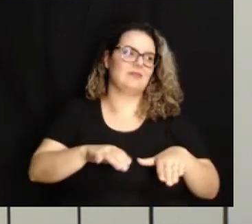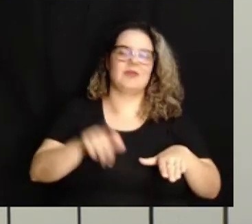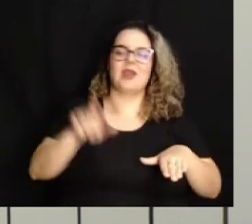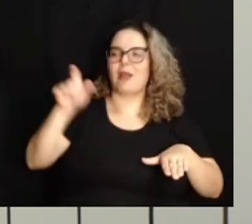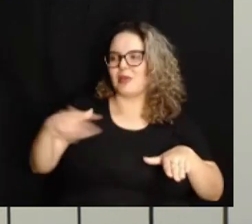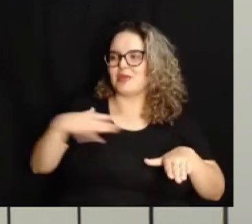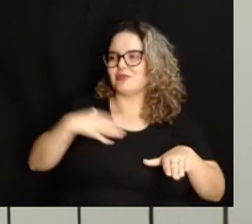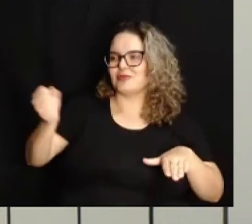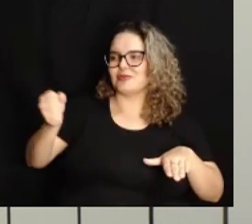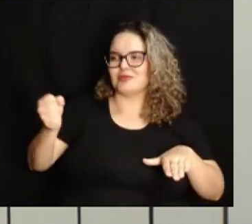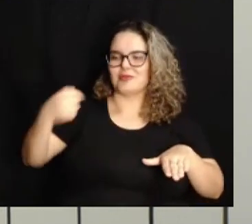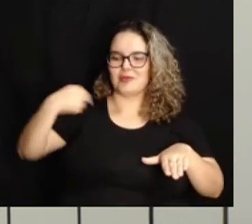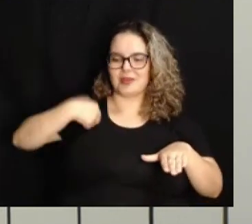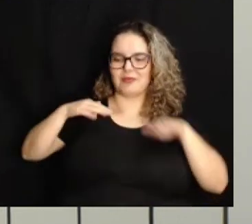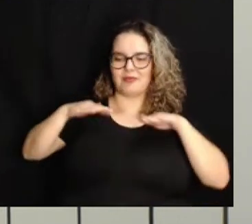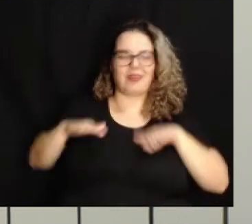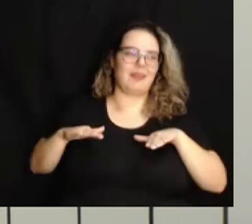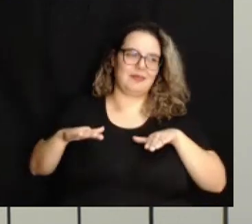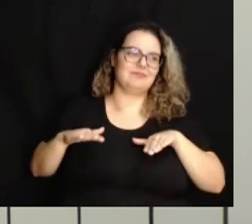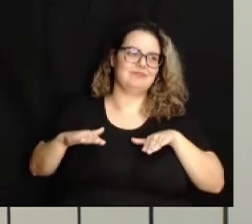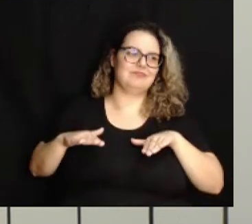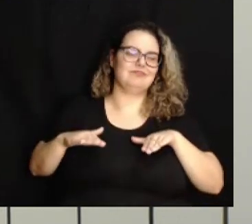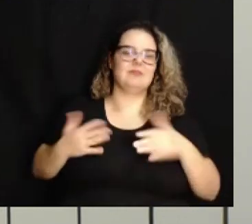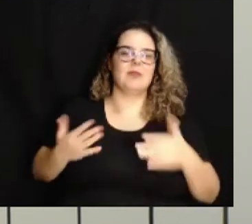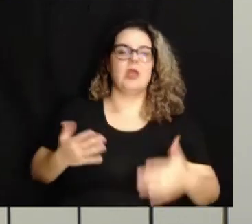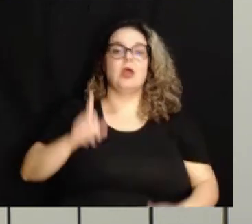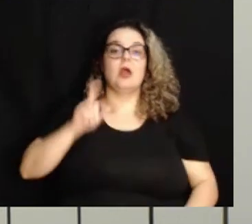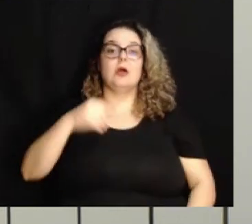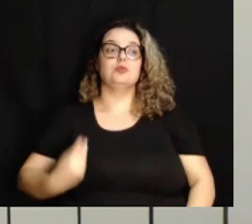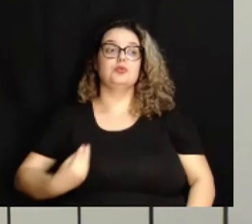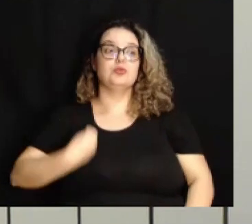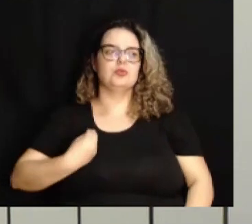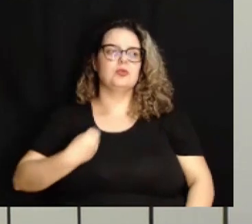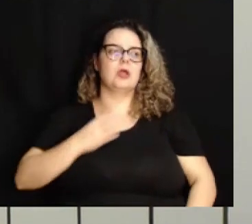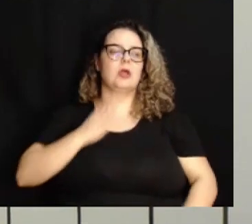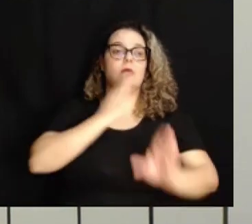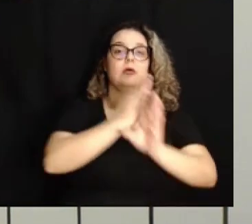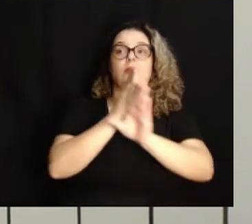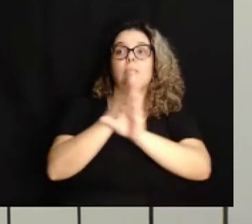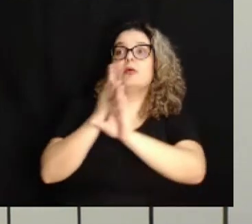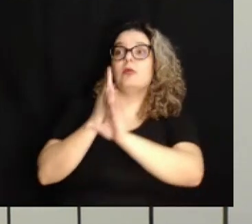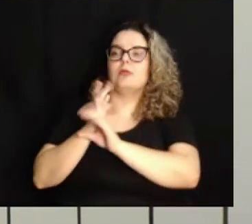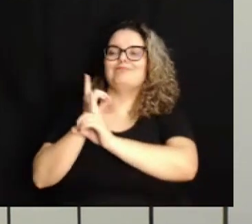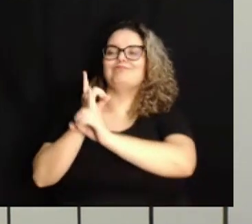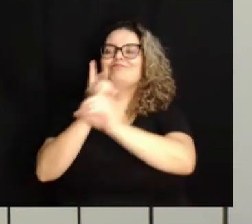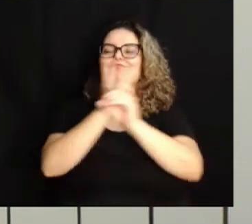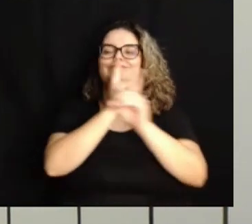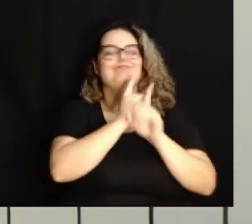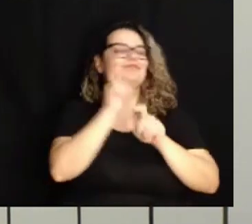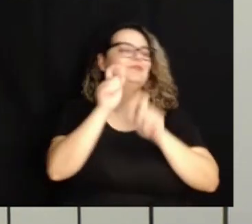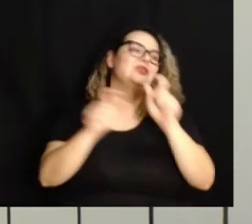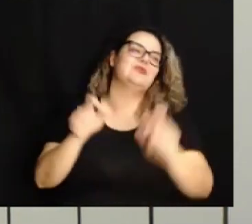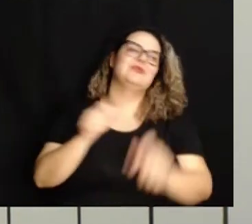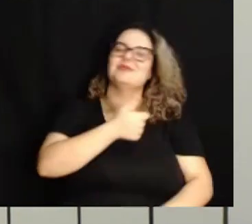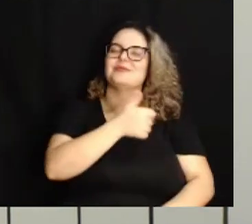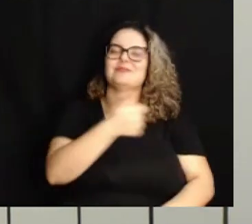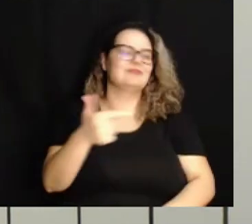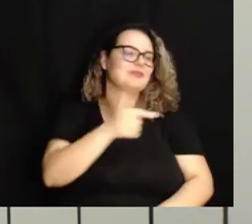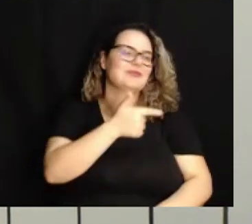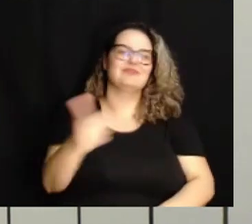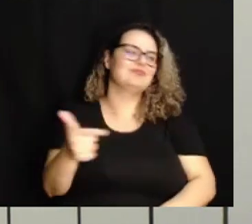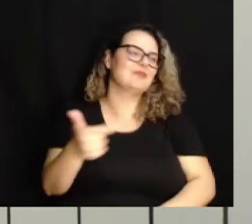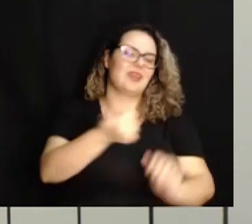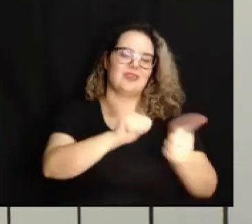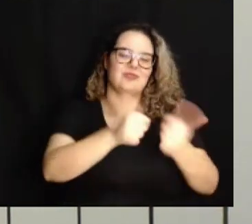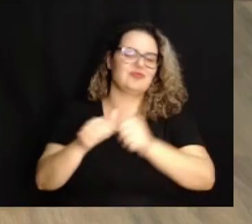dos sobreviventes, é encontrar pessoas que não façam julgamentos, né? Nós falamos no primeiro bloco sobre julgamentos, aí você acaba de me dizer, a